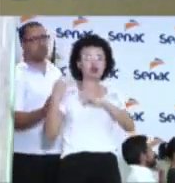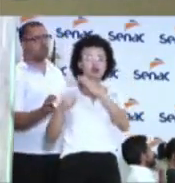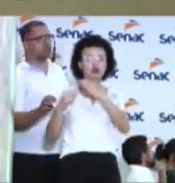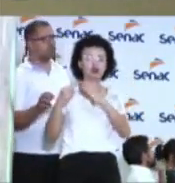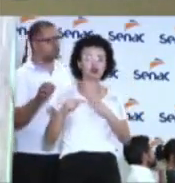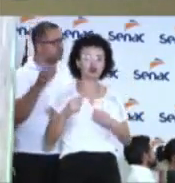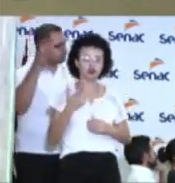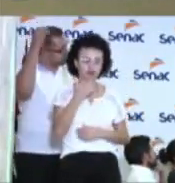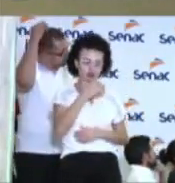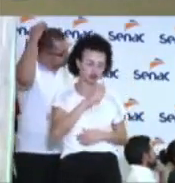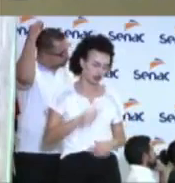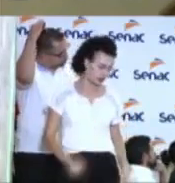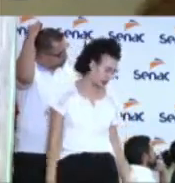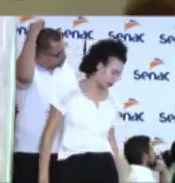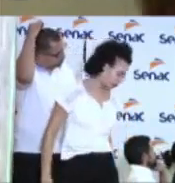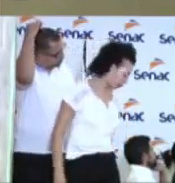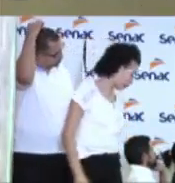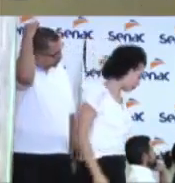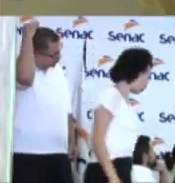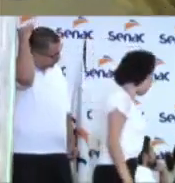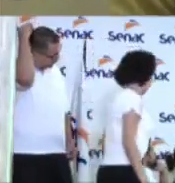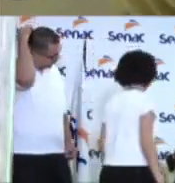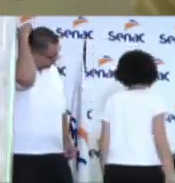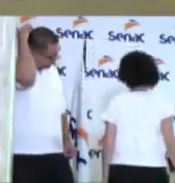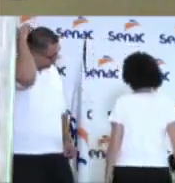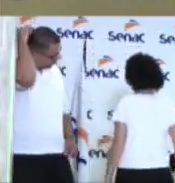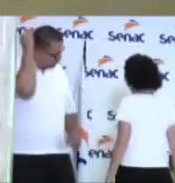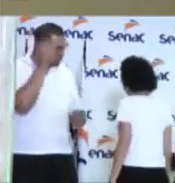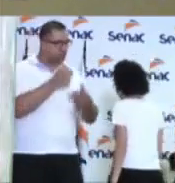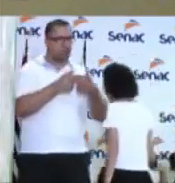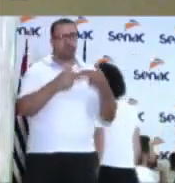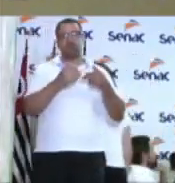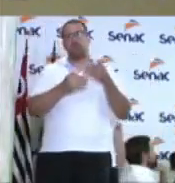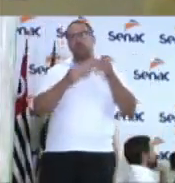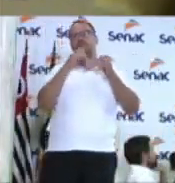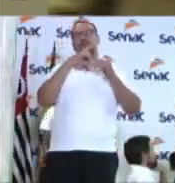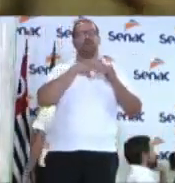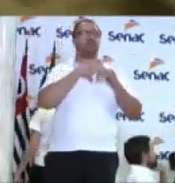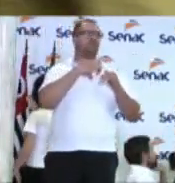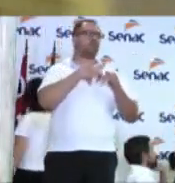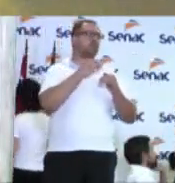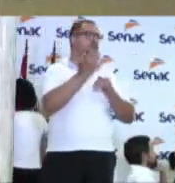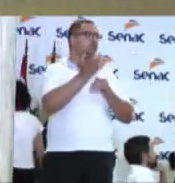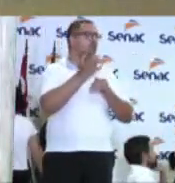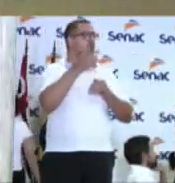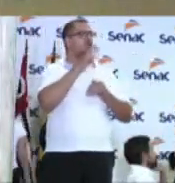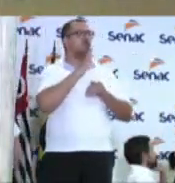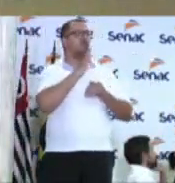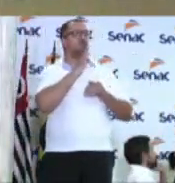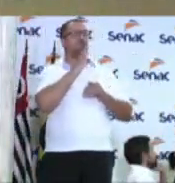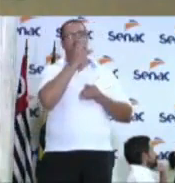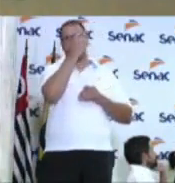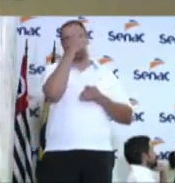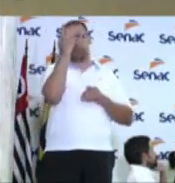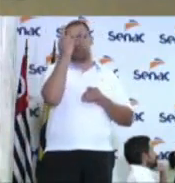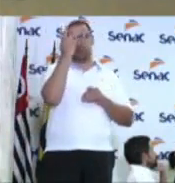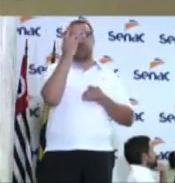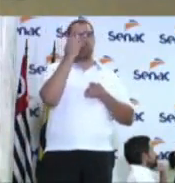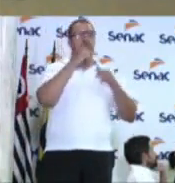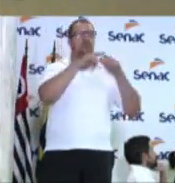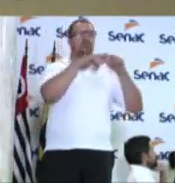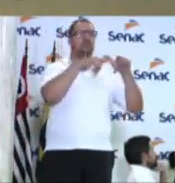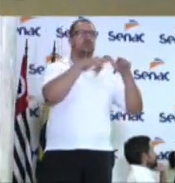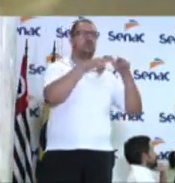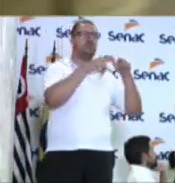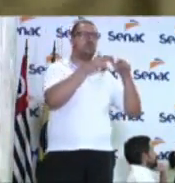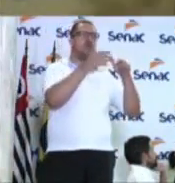processo diferente, porque ele quer um processo não só criativo diferente, mas ele quer conhecer pessoas que ele não trabalha ainda,